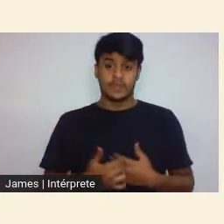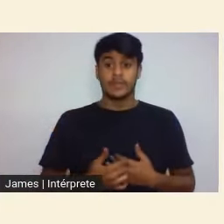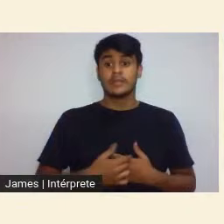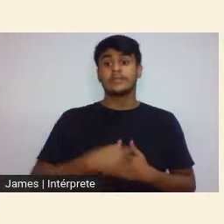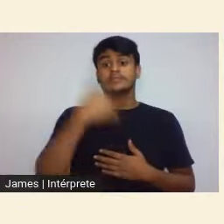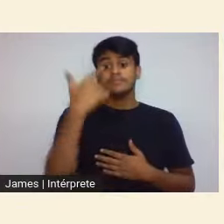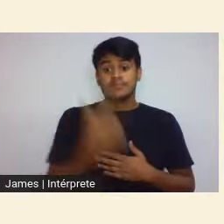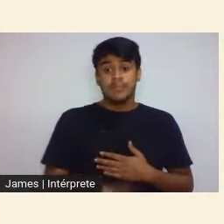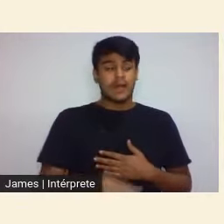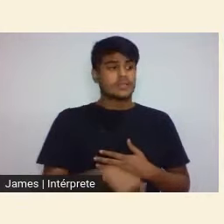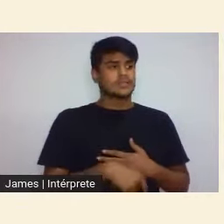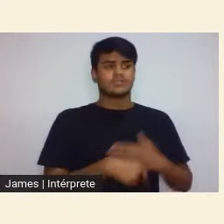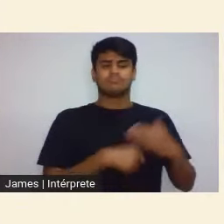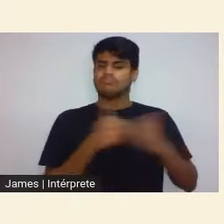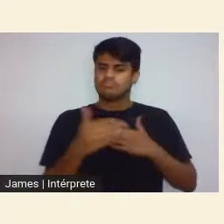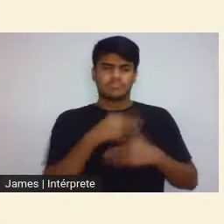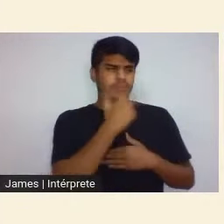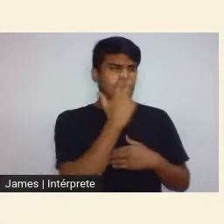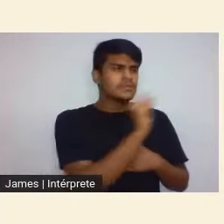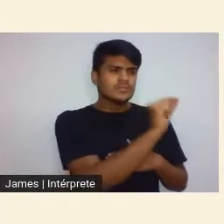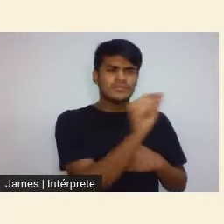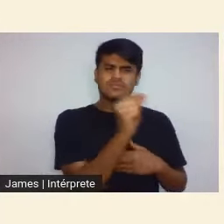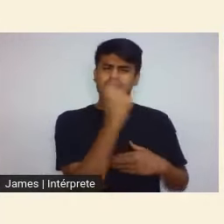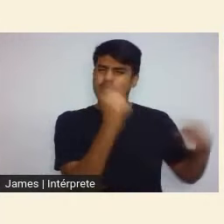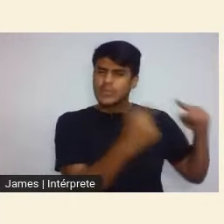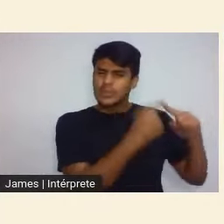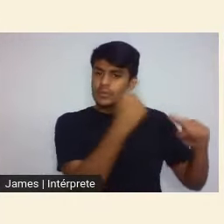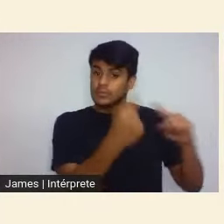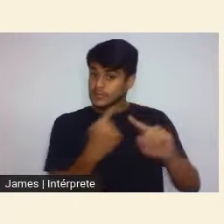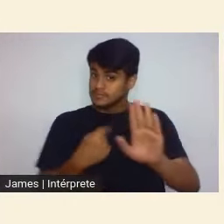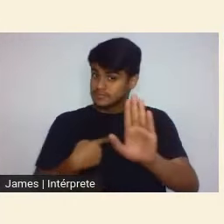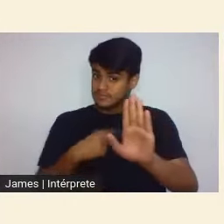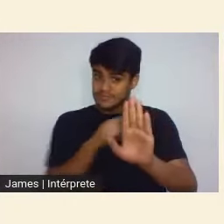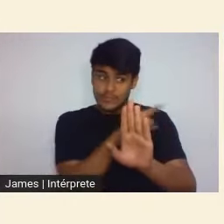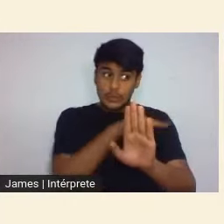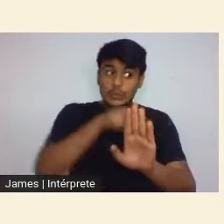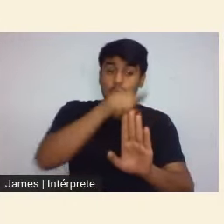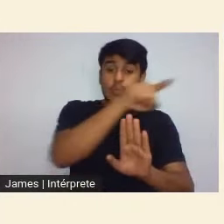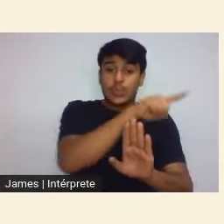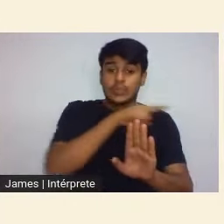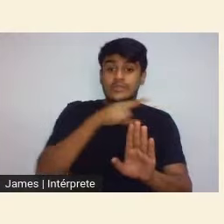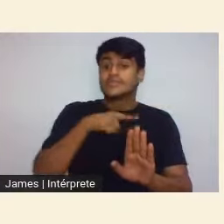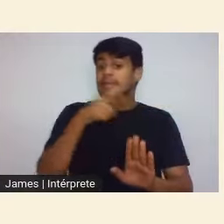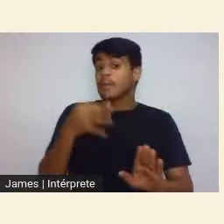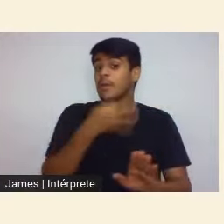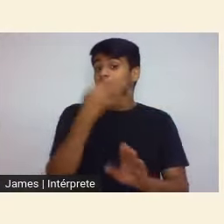mais distantes que possam parecer, expressam uma concepção dual